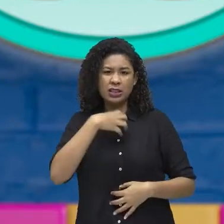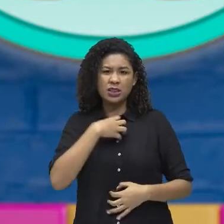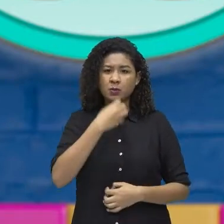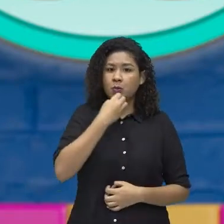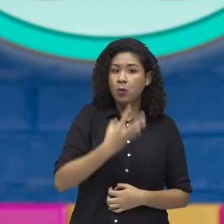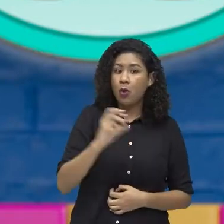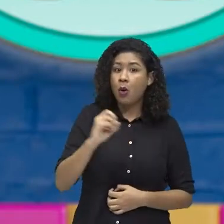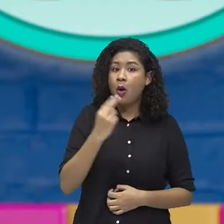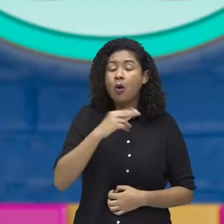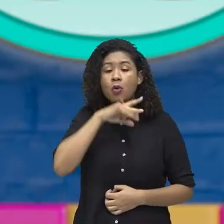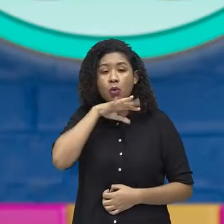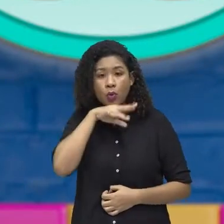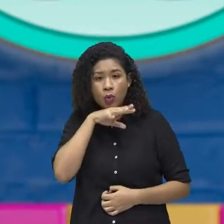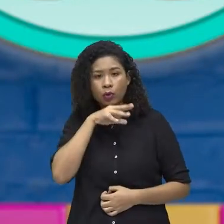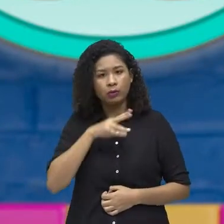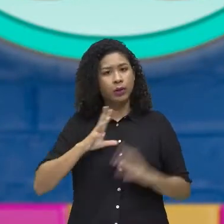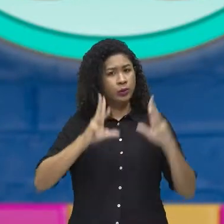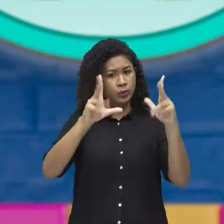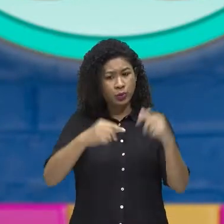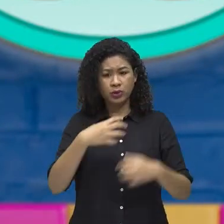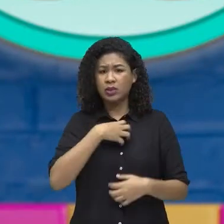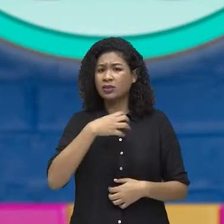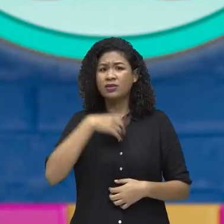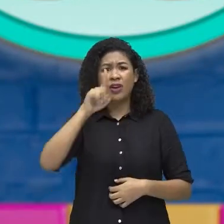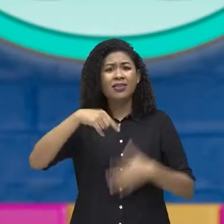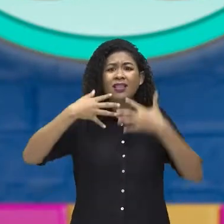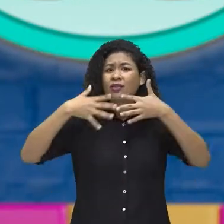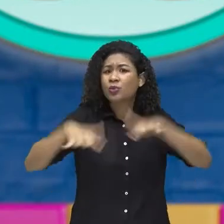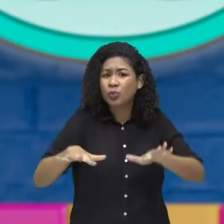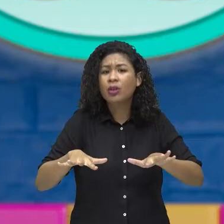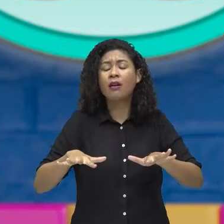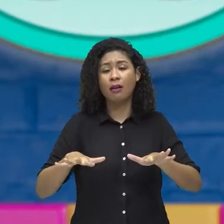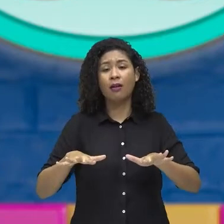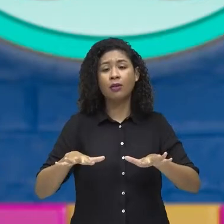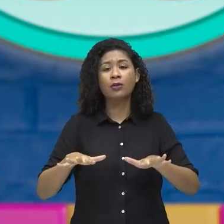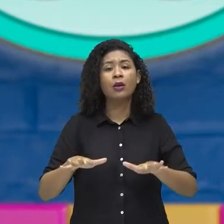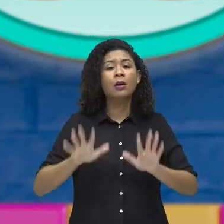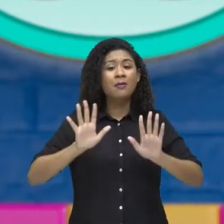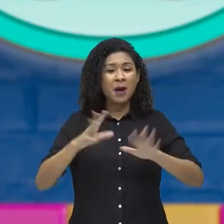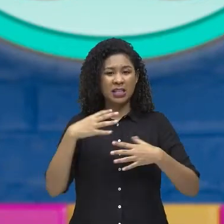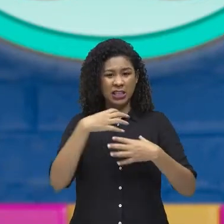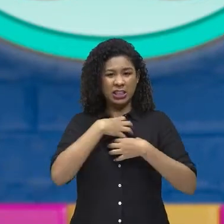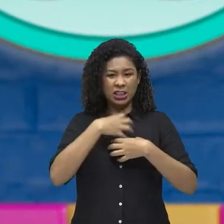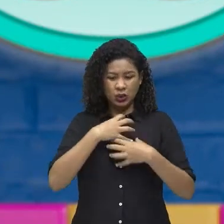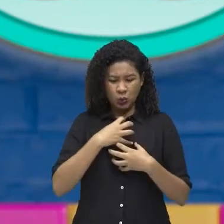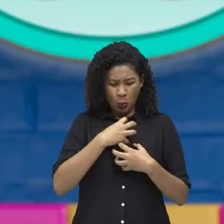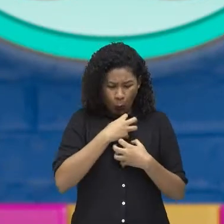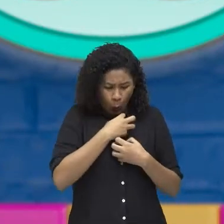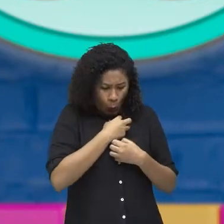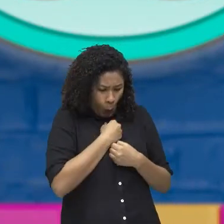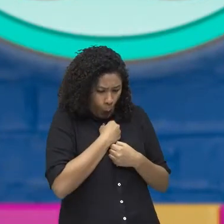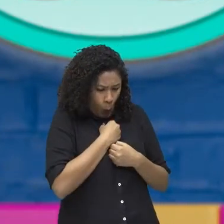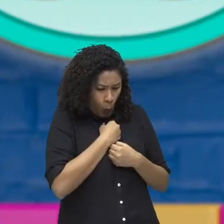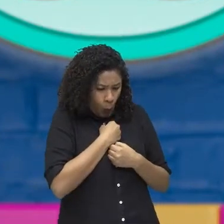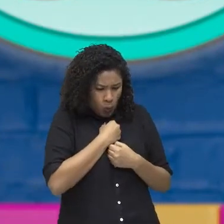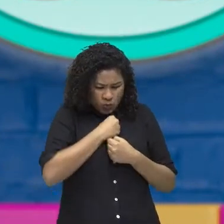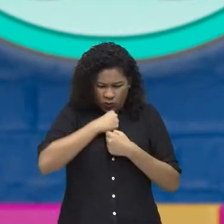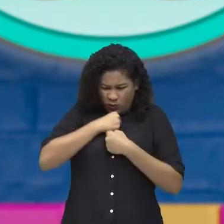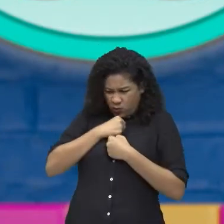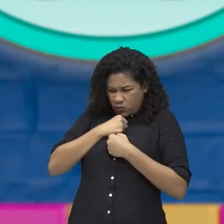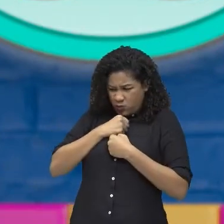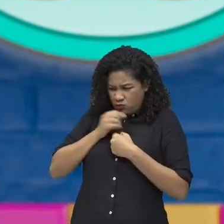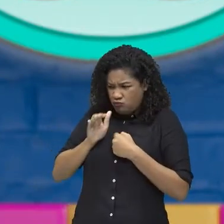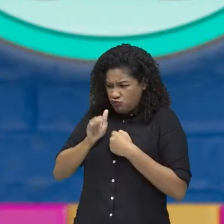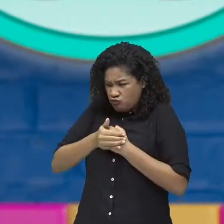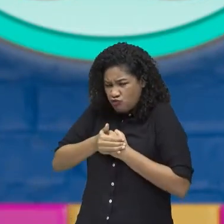ruim, porque a gente vai sentir tudo, é da vida sentir tudo, mas nenhum sentimento precisa ser omitido, precisa ser escondido.